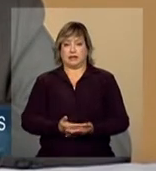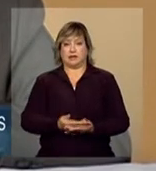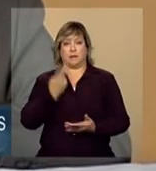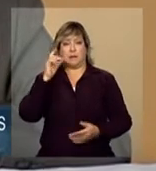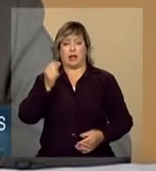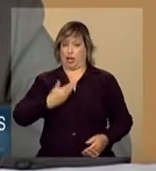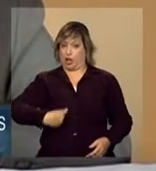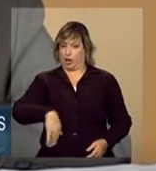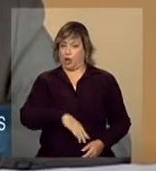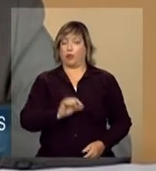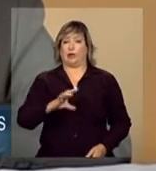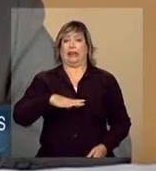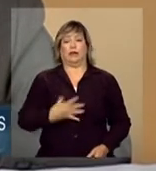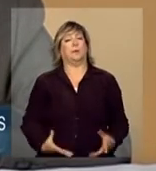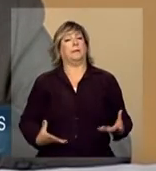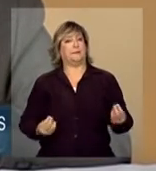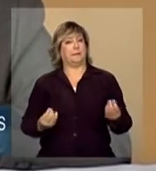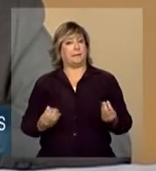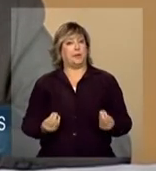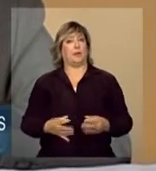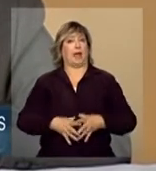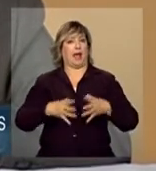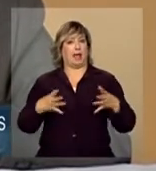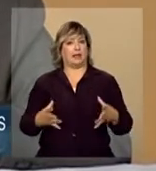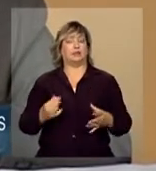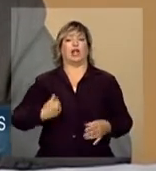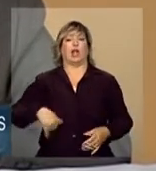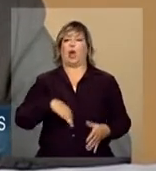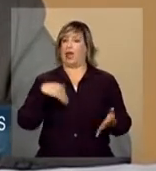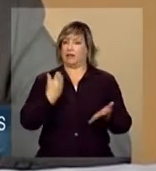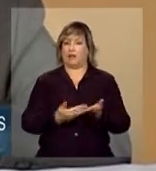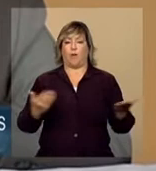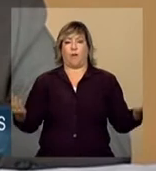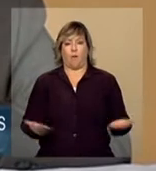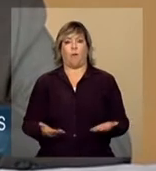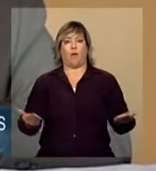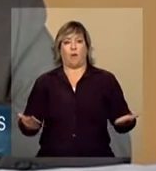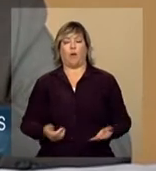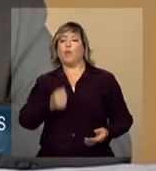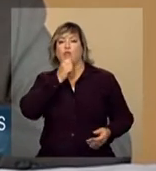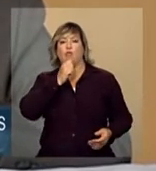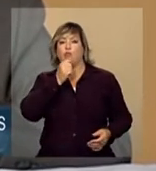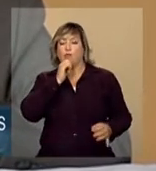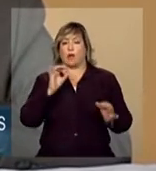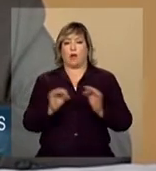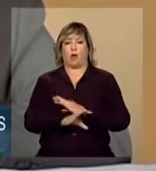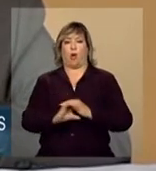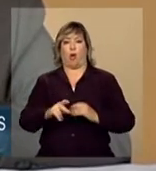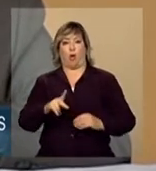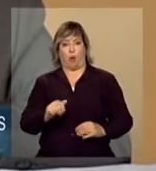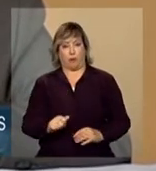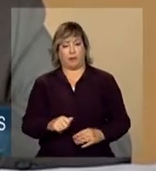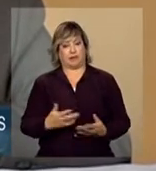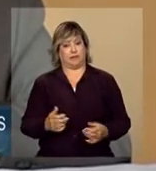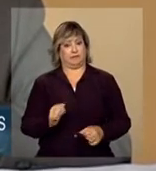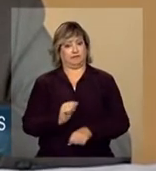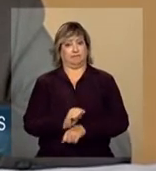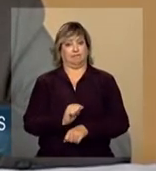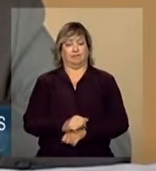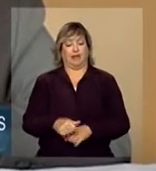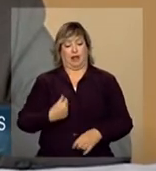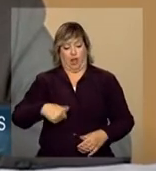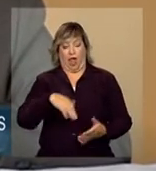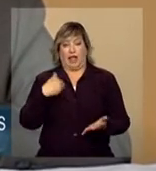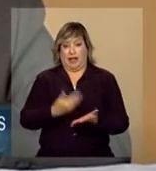um desafio bastante grande. Nós, até agora, não acabou a Copa, então é bom cantar muito a vitória.